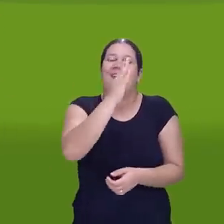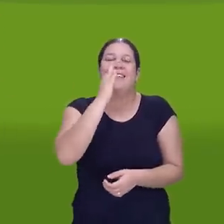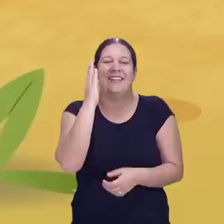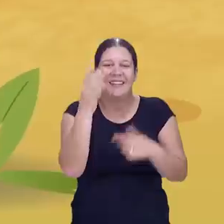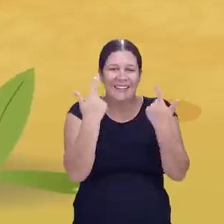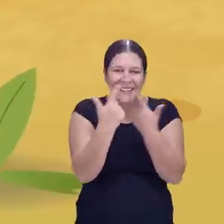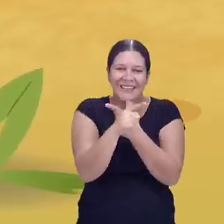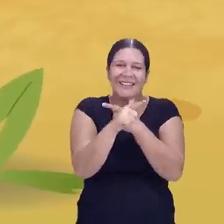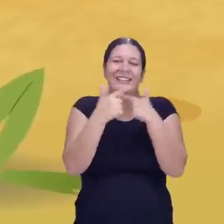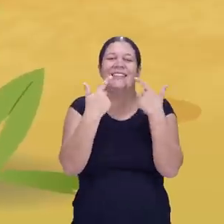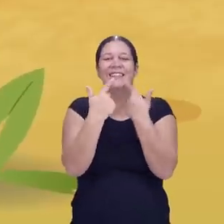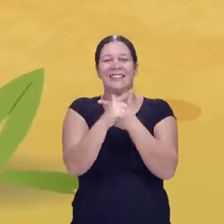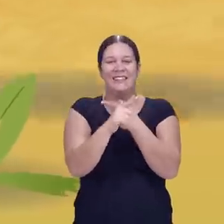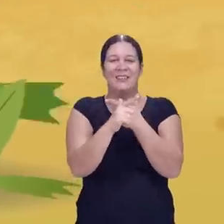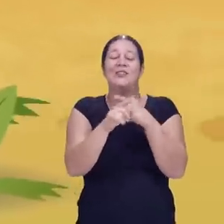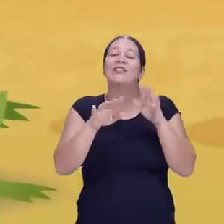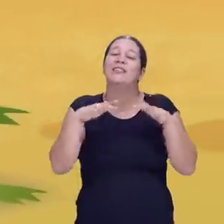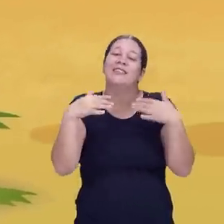fiquei tonto.